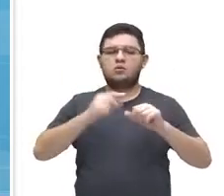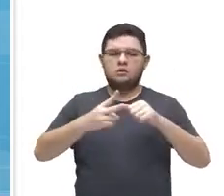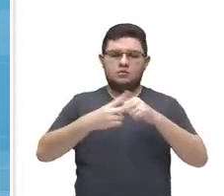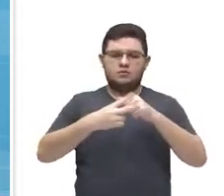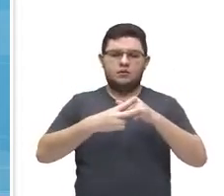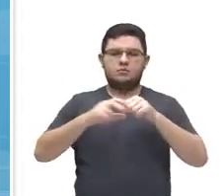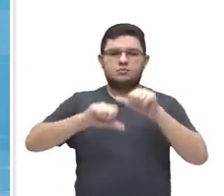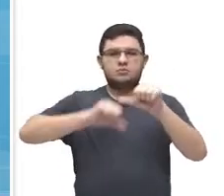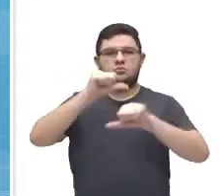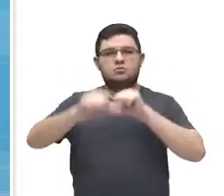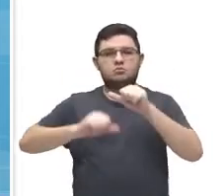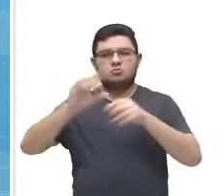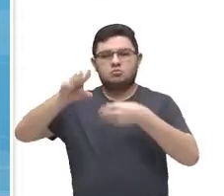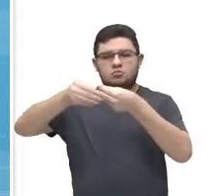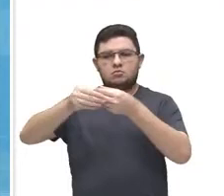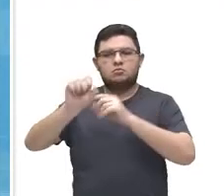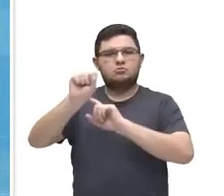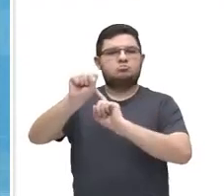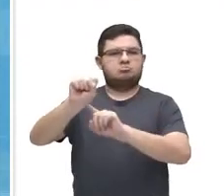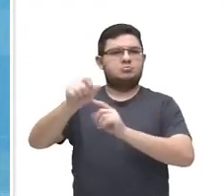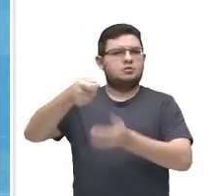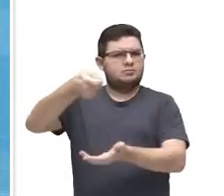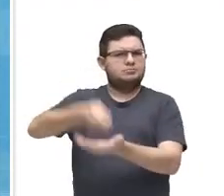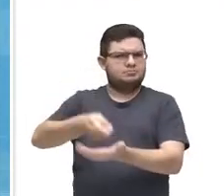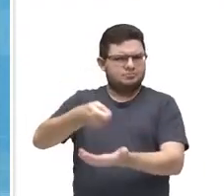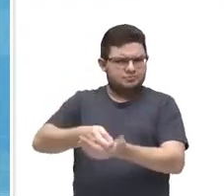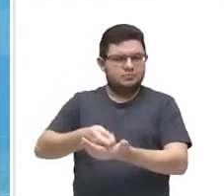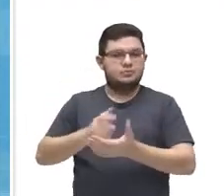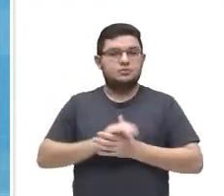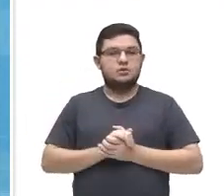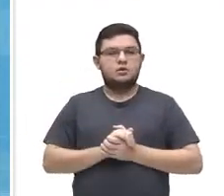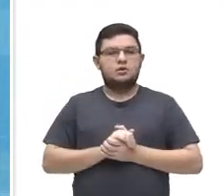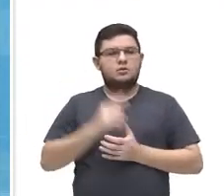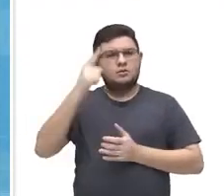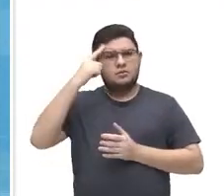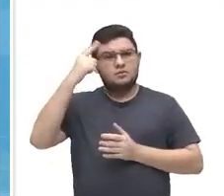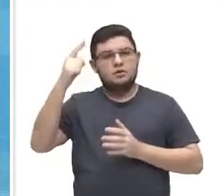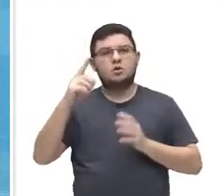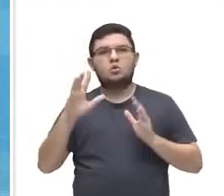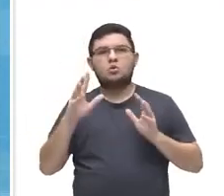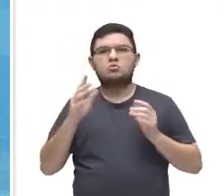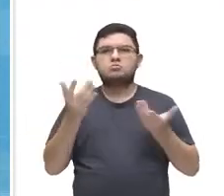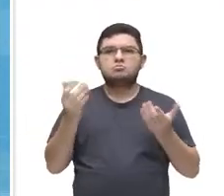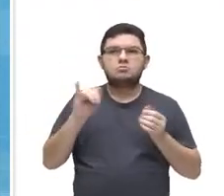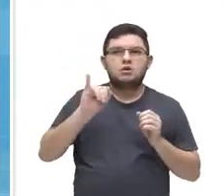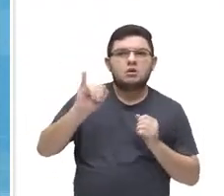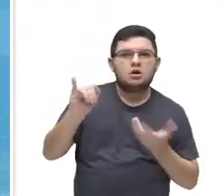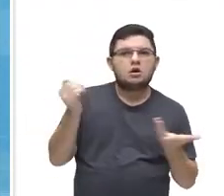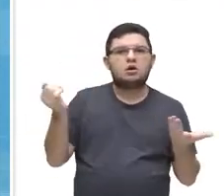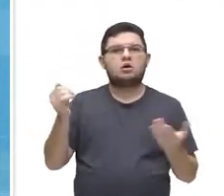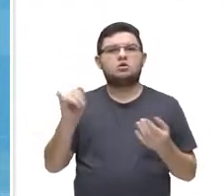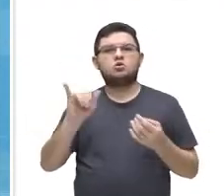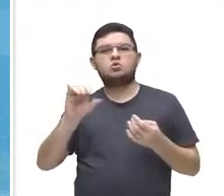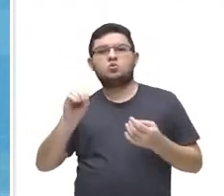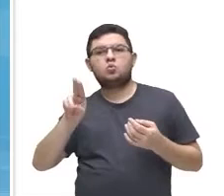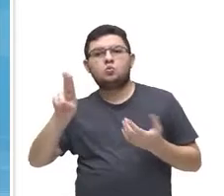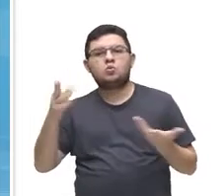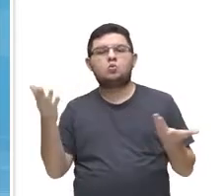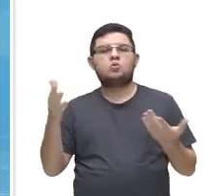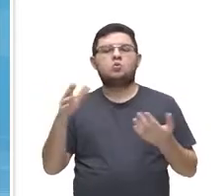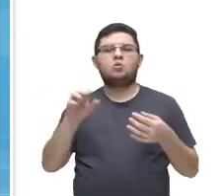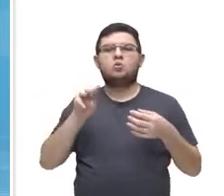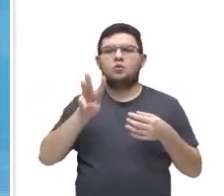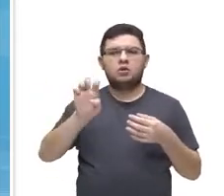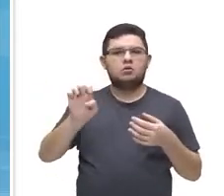ser acrescido de S. Tá certo? Para todas as outras, you, we, you de novo, né, quando for plural, e